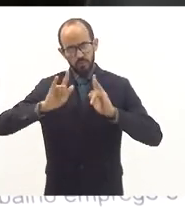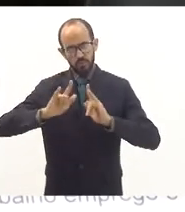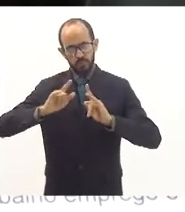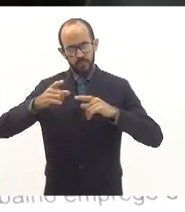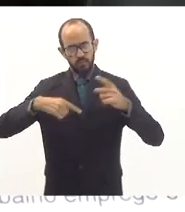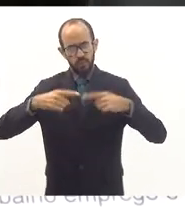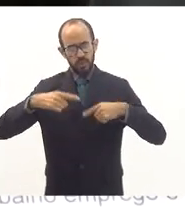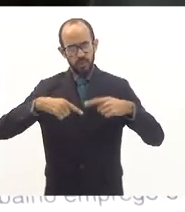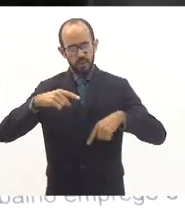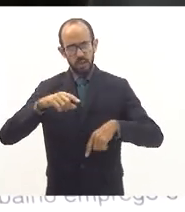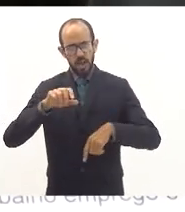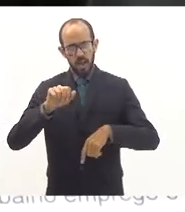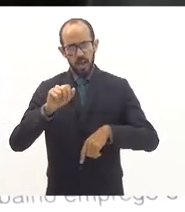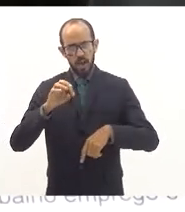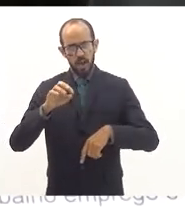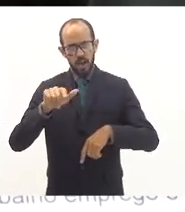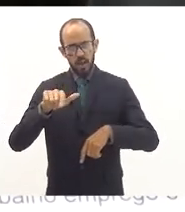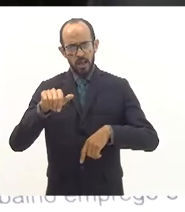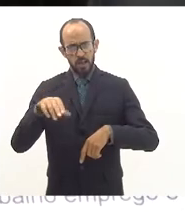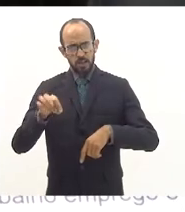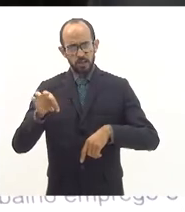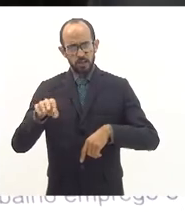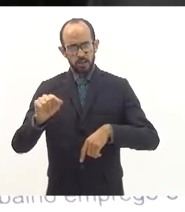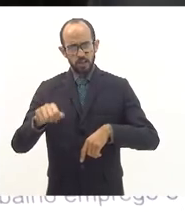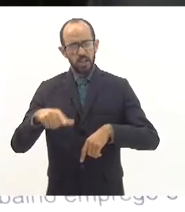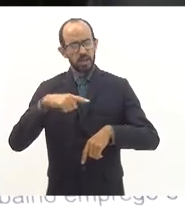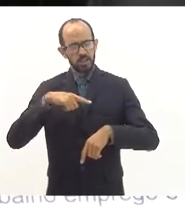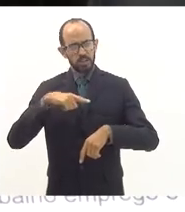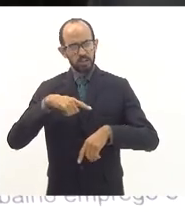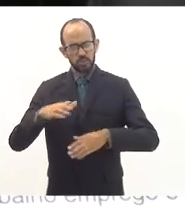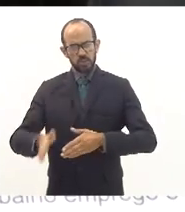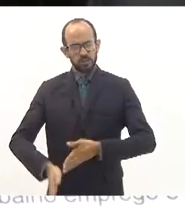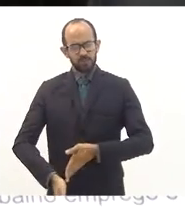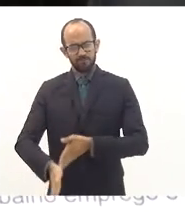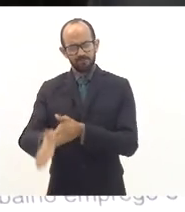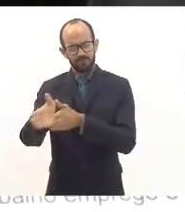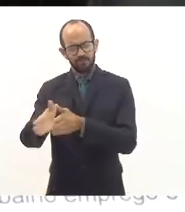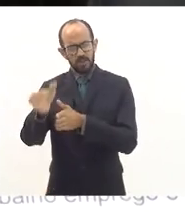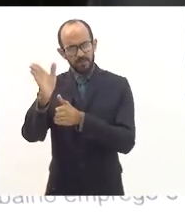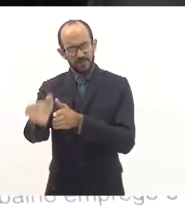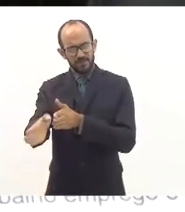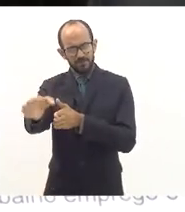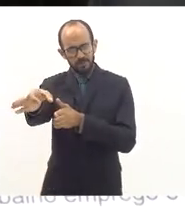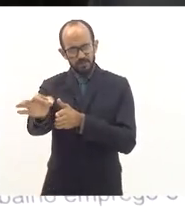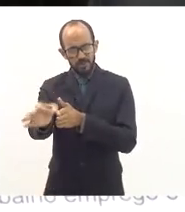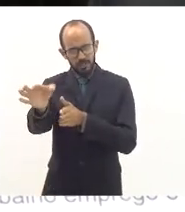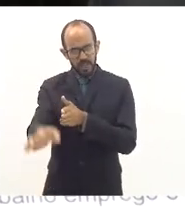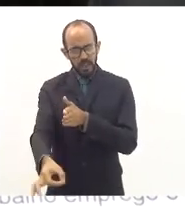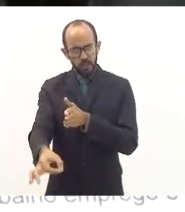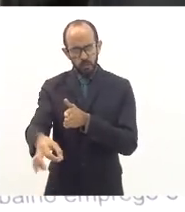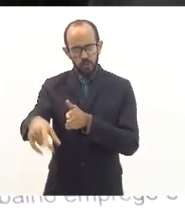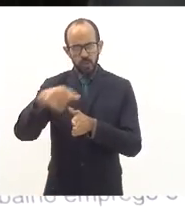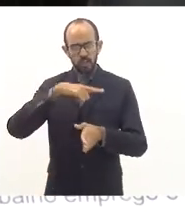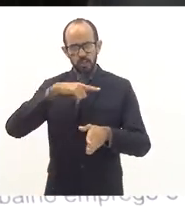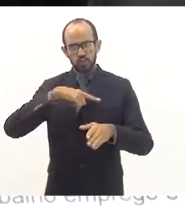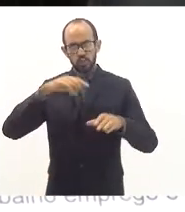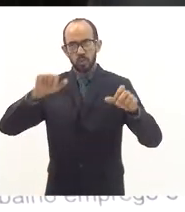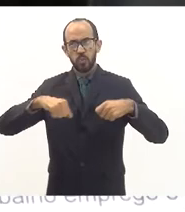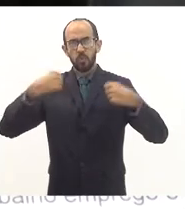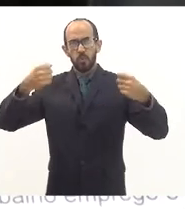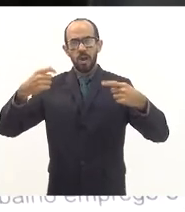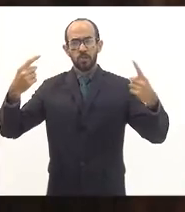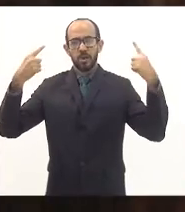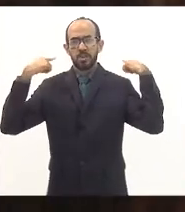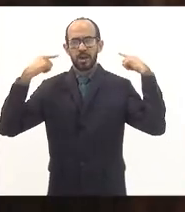Atlântica, que Brizola tinha um norte. E o norte estava expresso naquele quadro, doutor Siqueira, que ele tinha atrás da sua